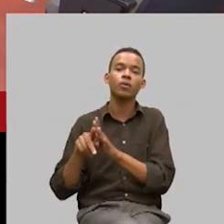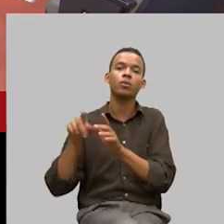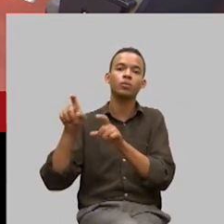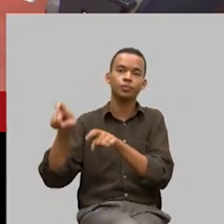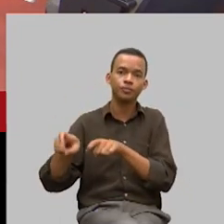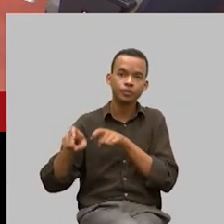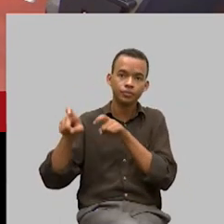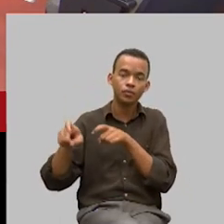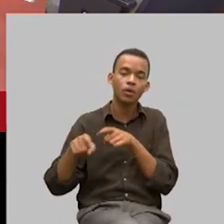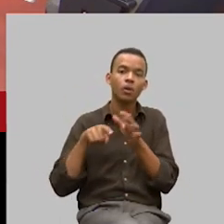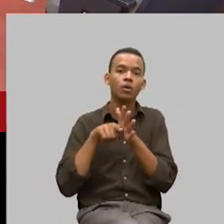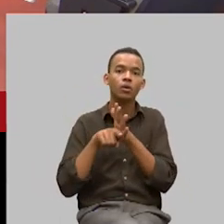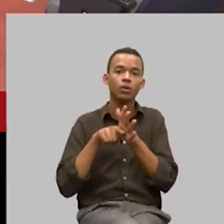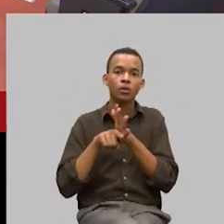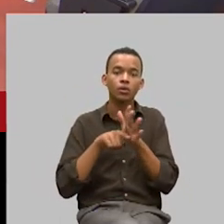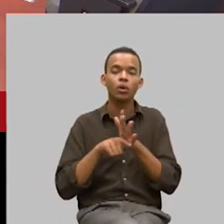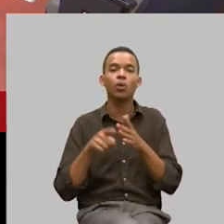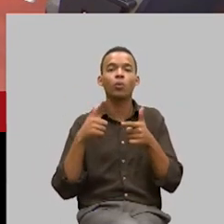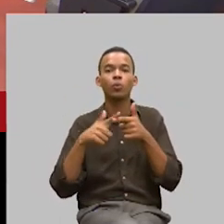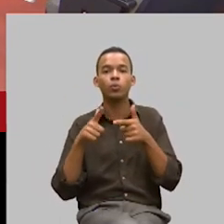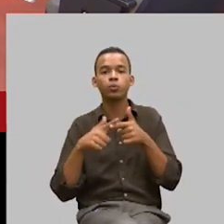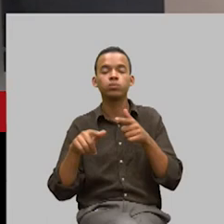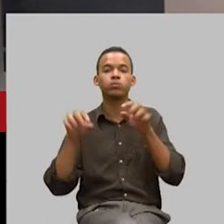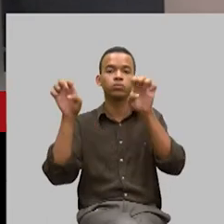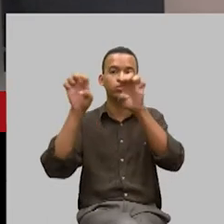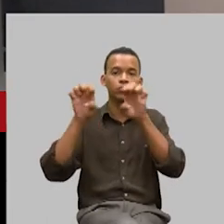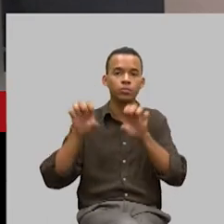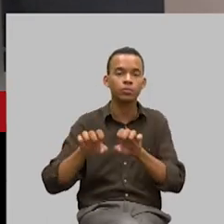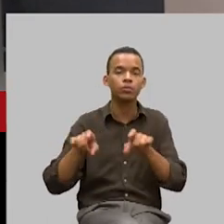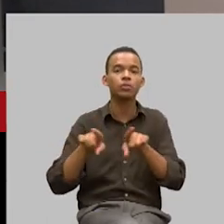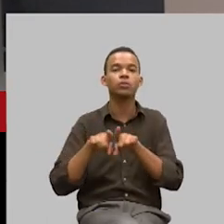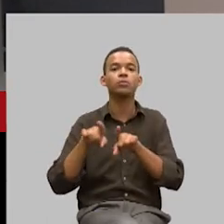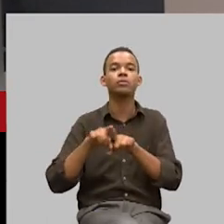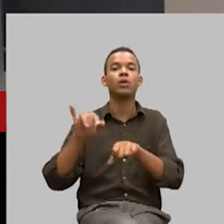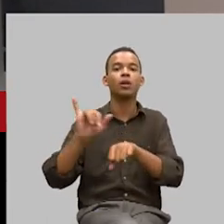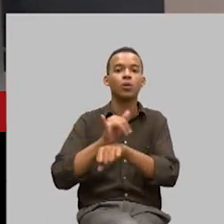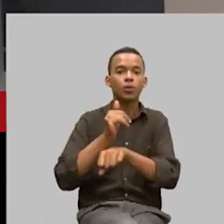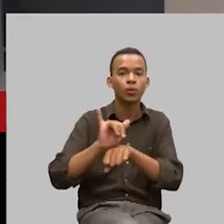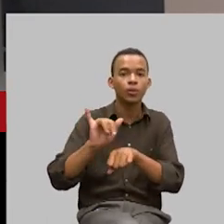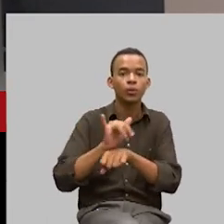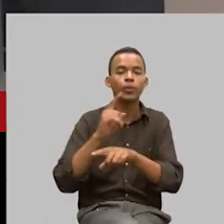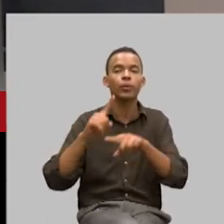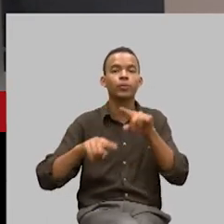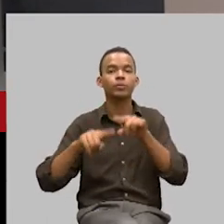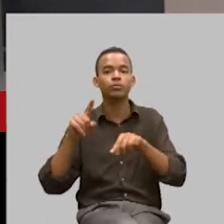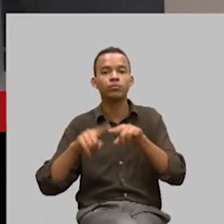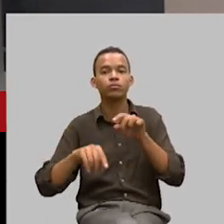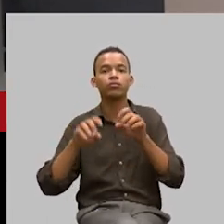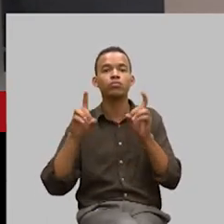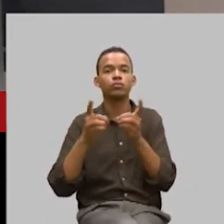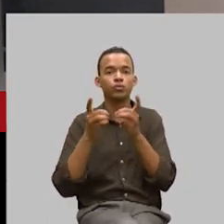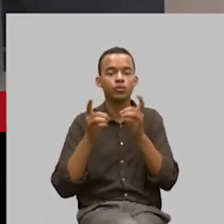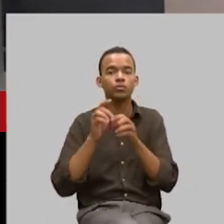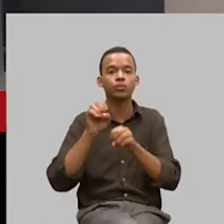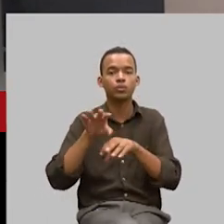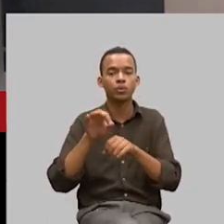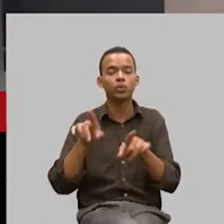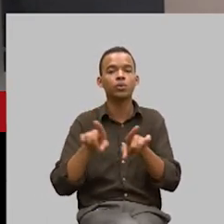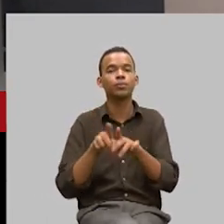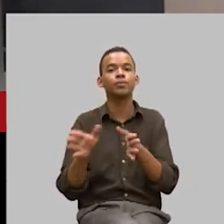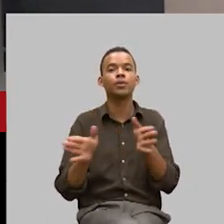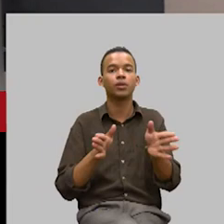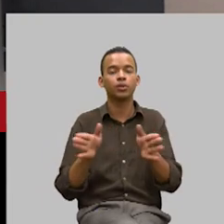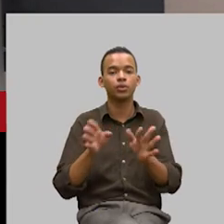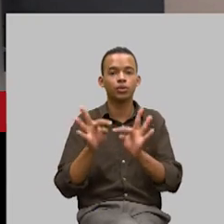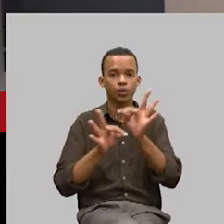recursos didáticos formação Inicial e continuada do professor do campo acesso às tecnologias e a importância da estruturação